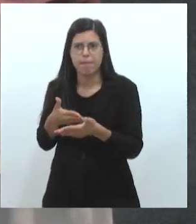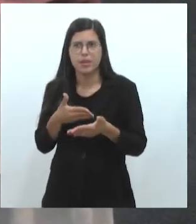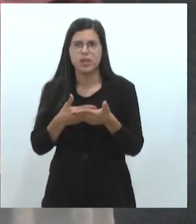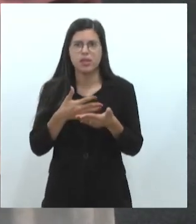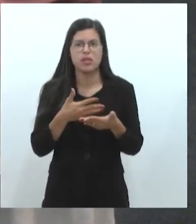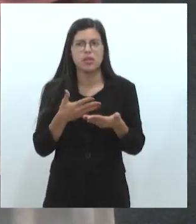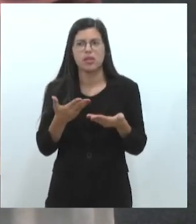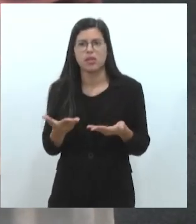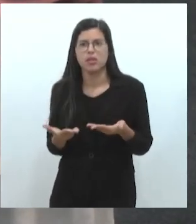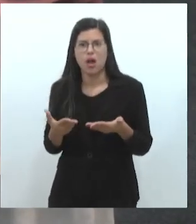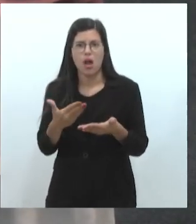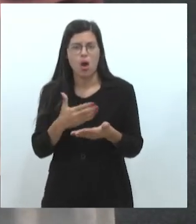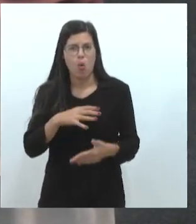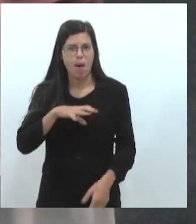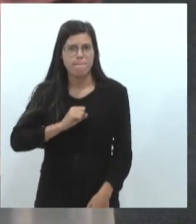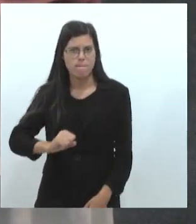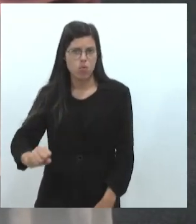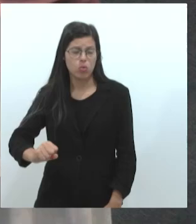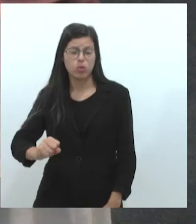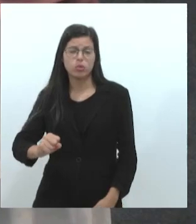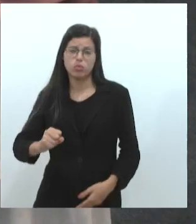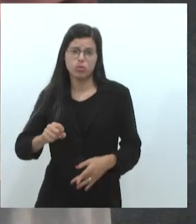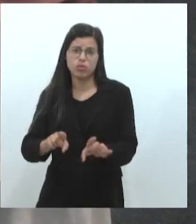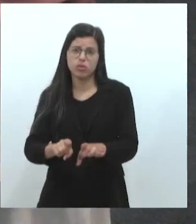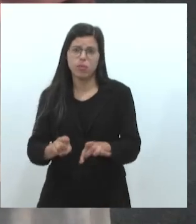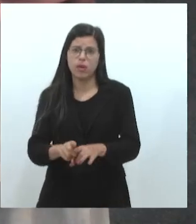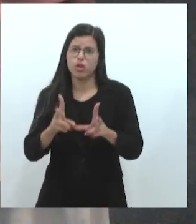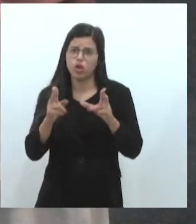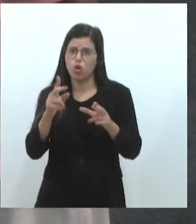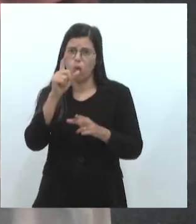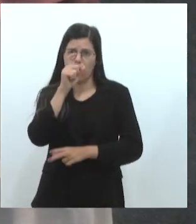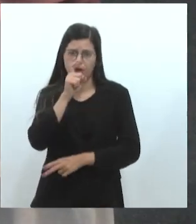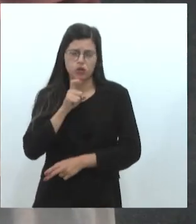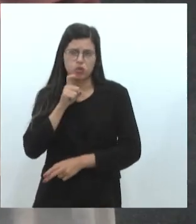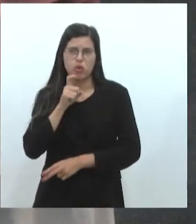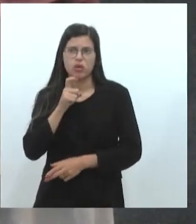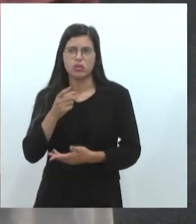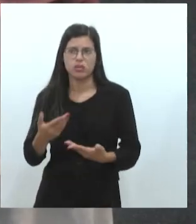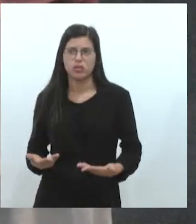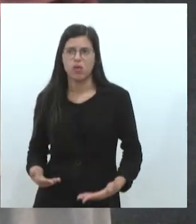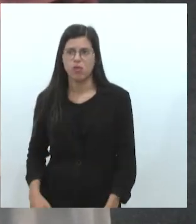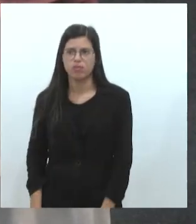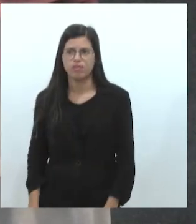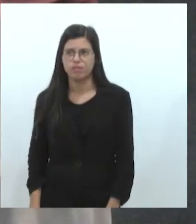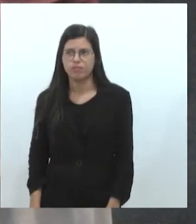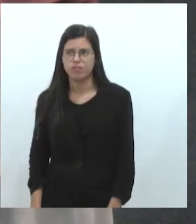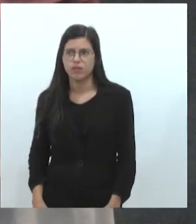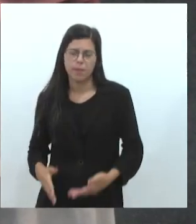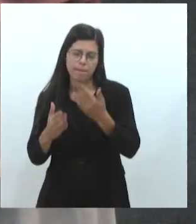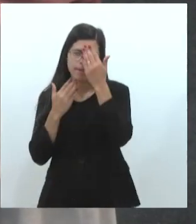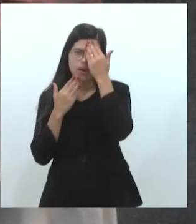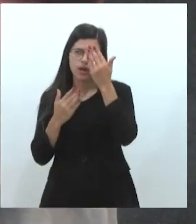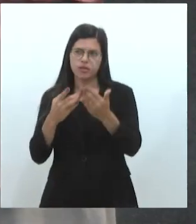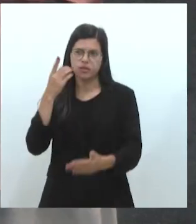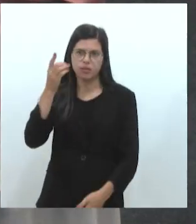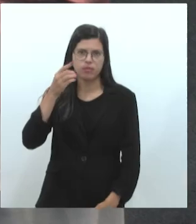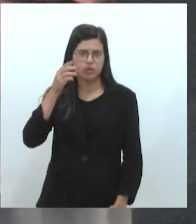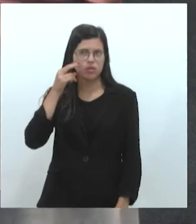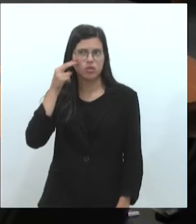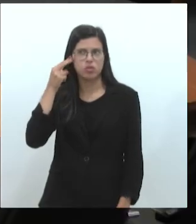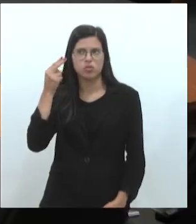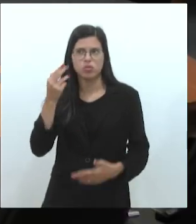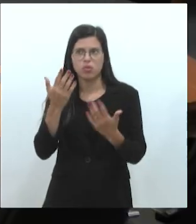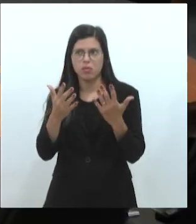não engravidam quererem criminalizar aquilo que a lei prevê. Era uma pequena observação. Obrigado, Tia Ju, parabéns pela